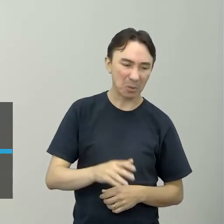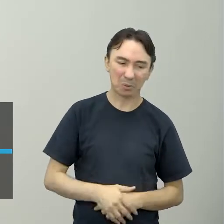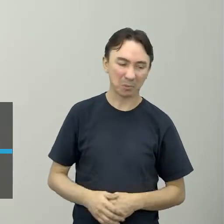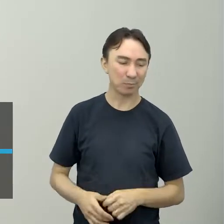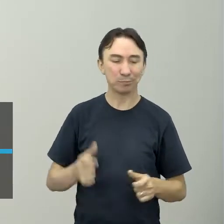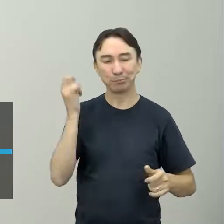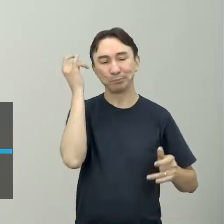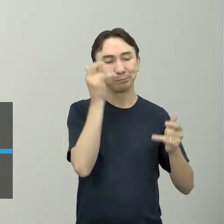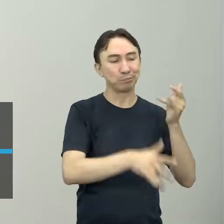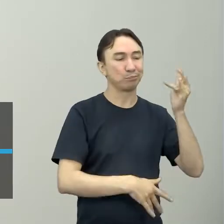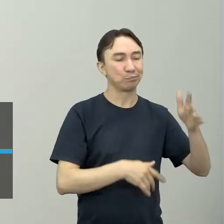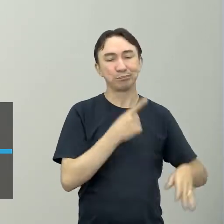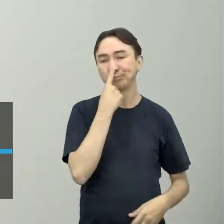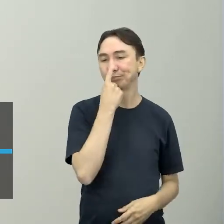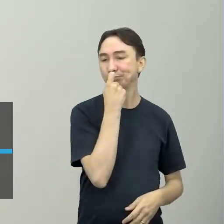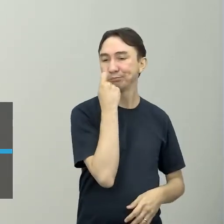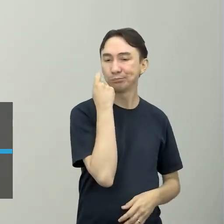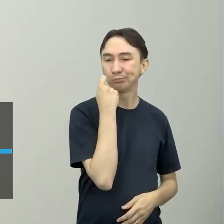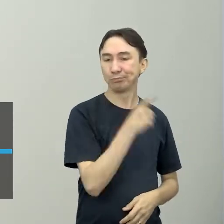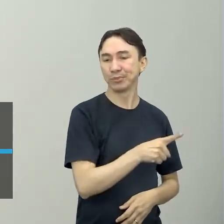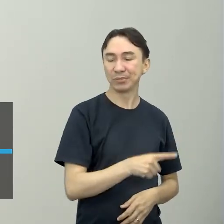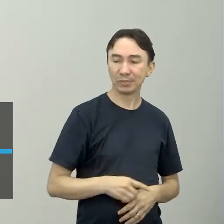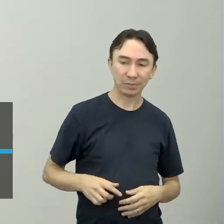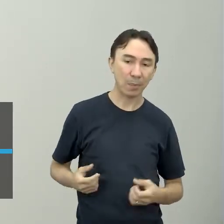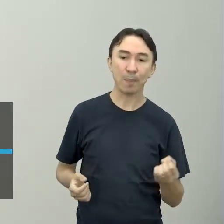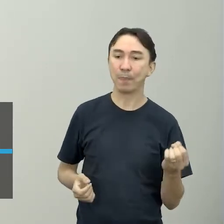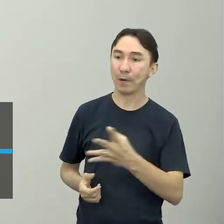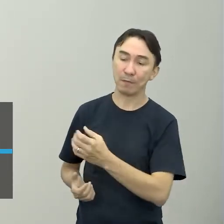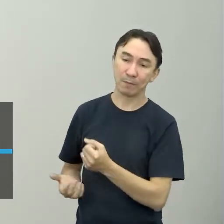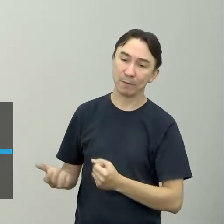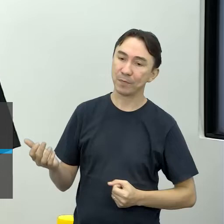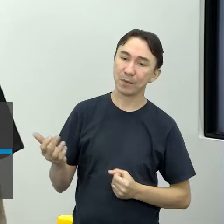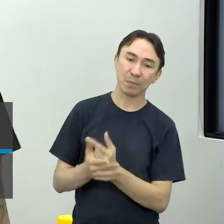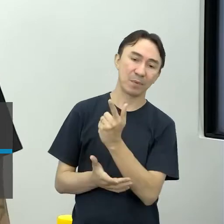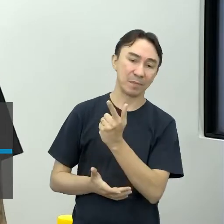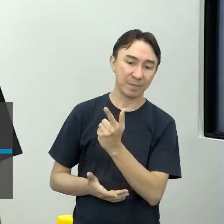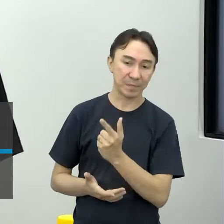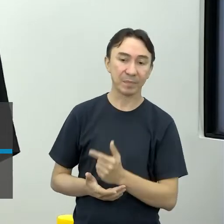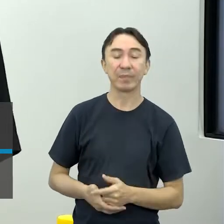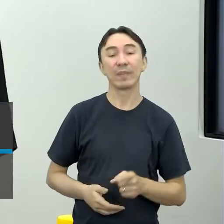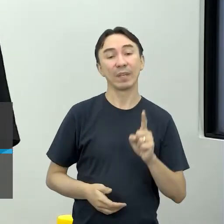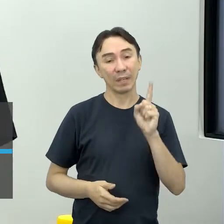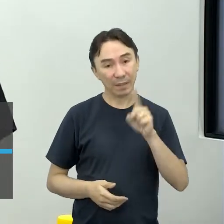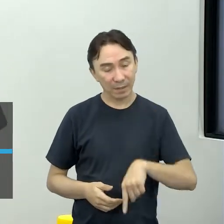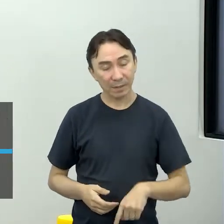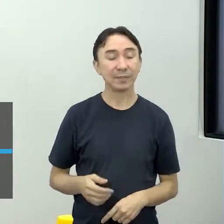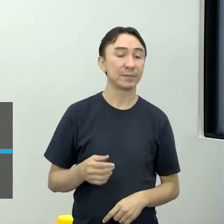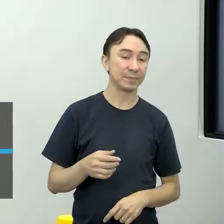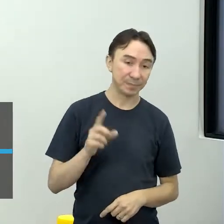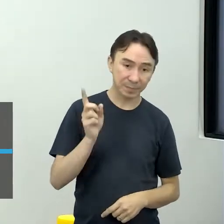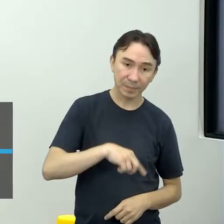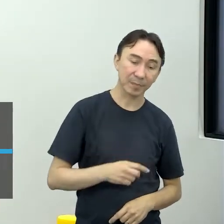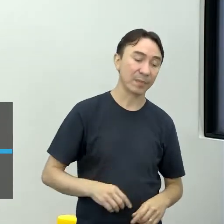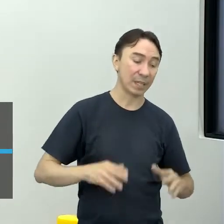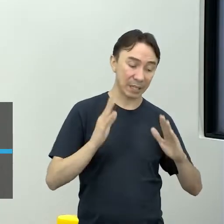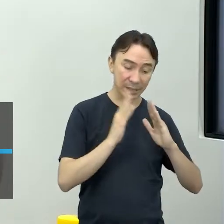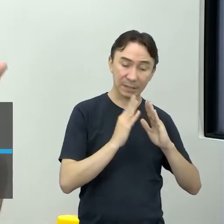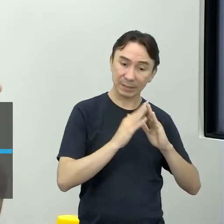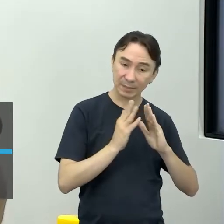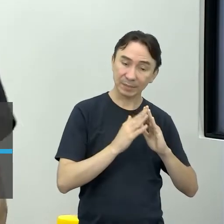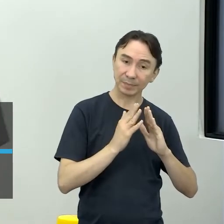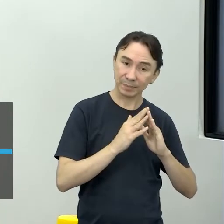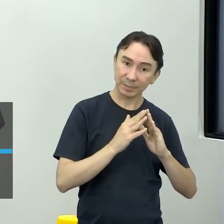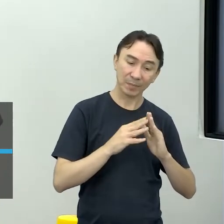outro significado para aquele objeto. E isso que a gente vai vendo nesse primeira unidade curricular, que é de casa sustentável, né? Vendo o que a gente